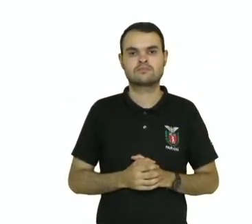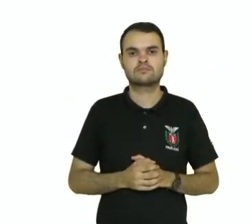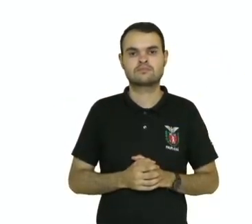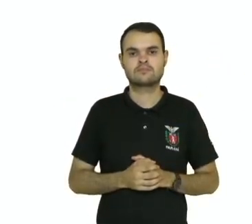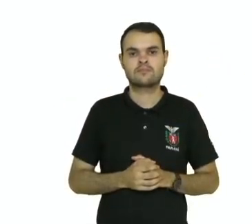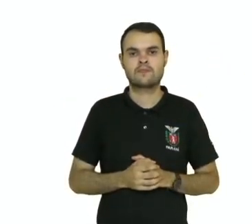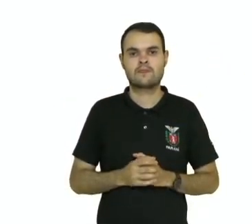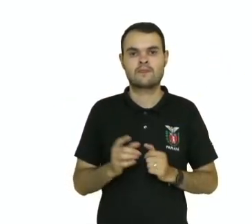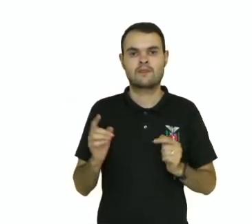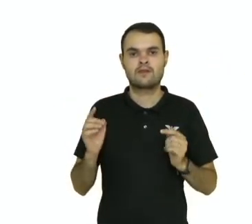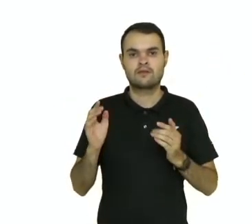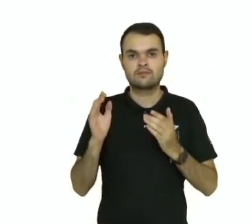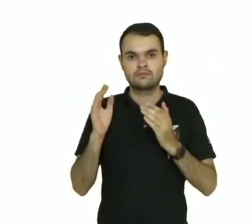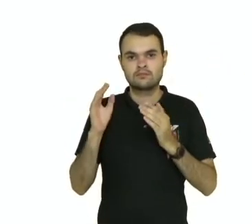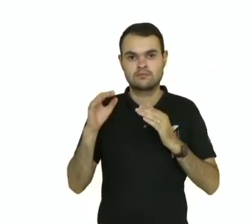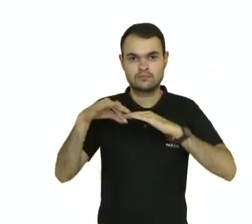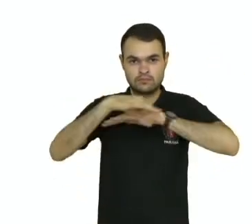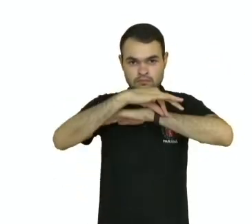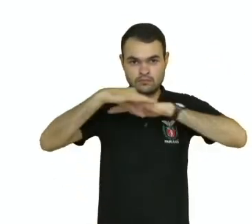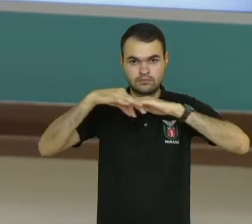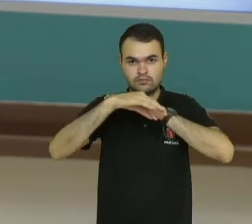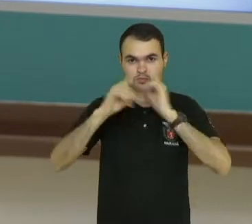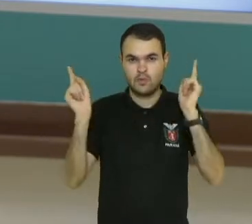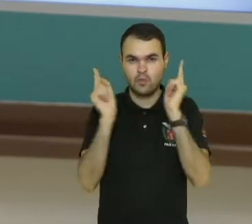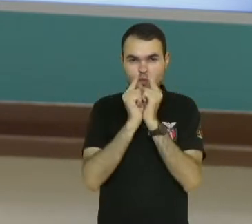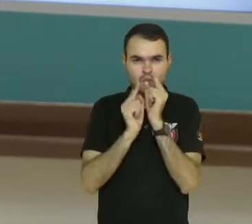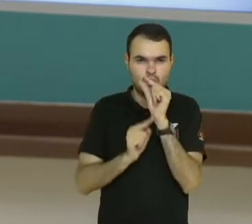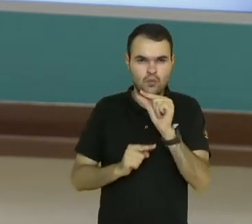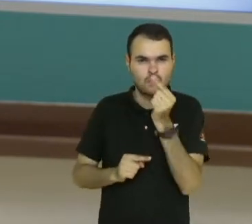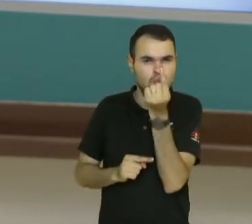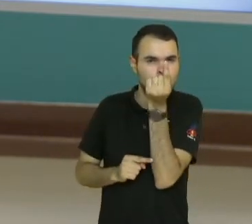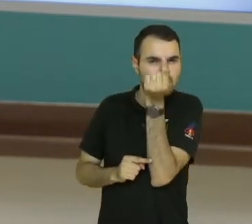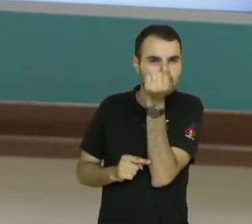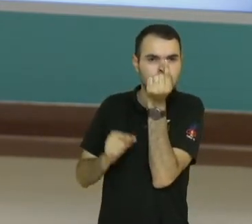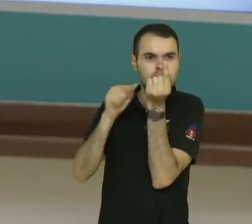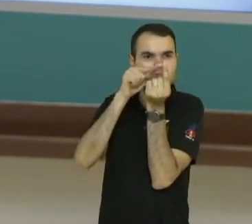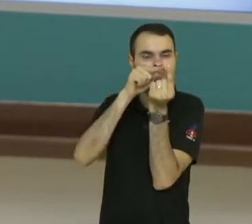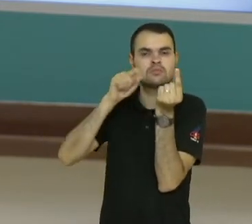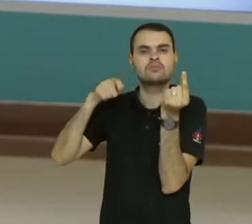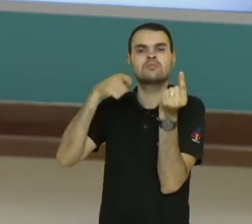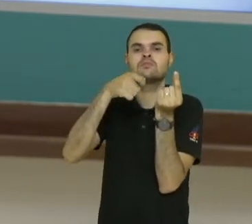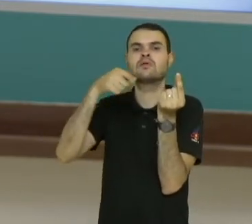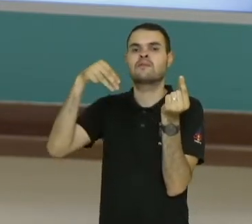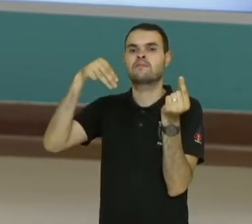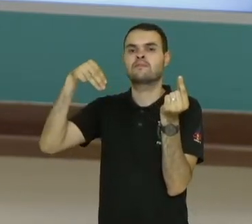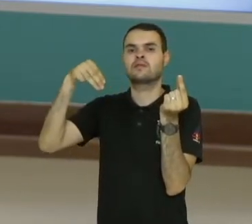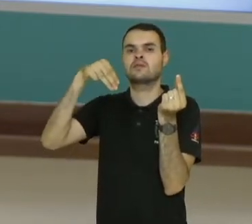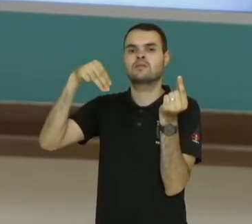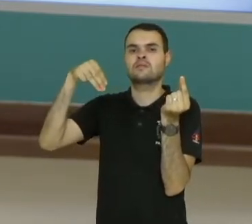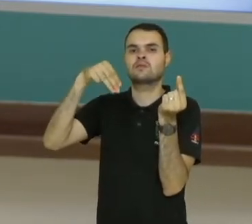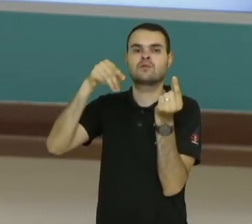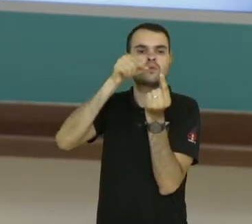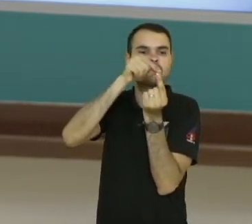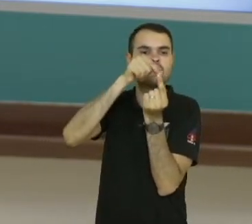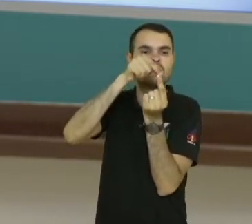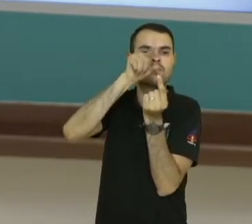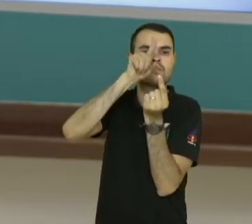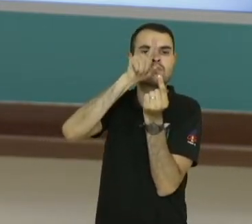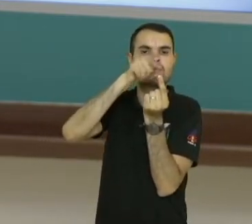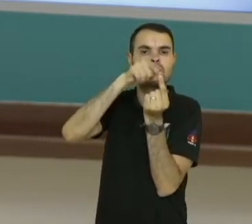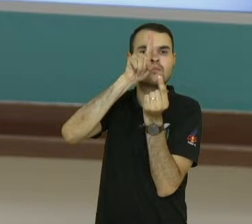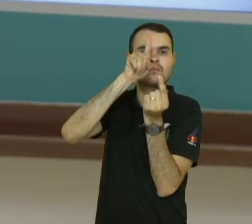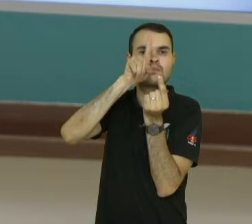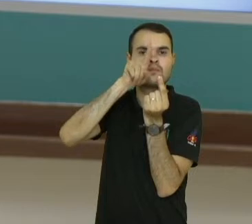A menor divisão de uma régua é denominada por milímetro. Então, quando a gente olha a régua, o menor risquinho que tem lá é o